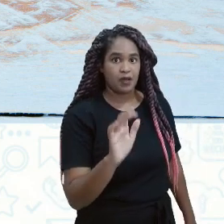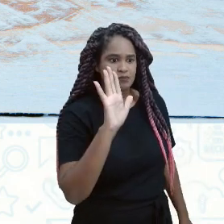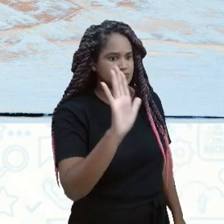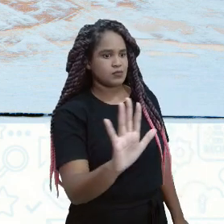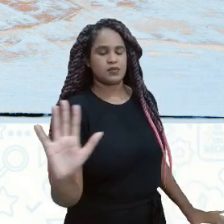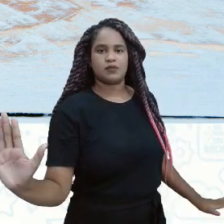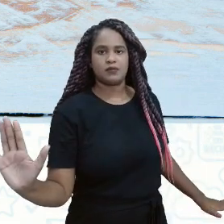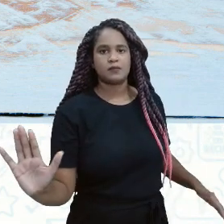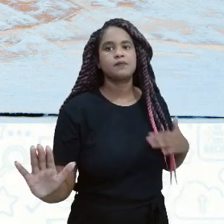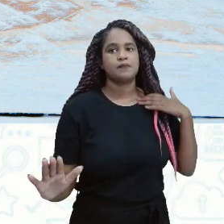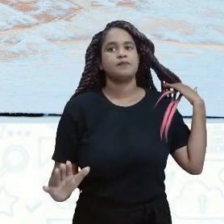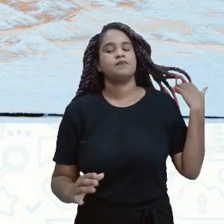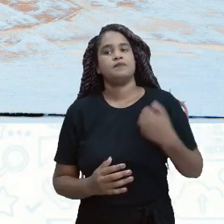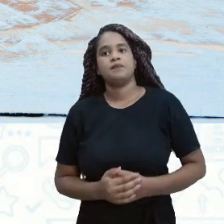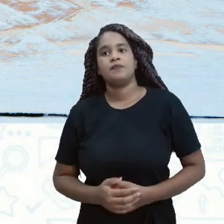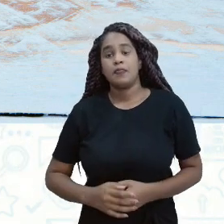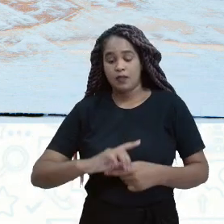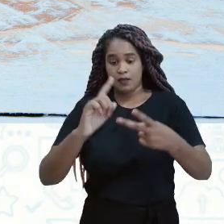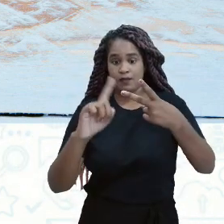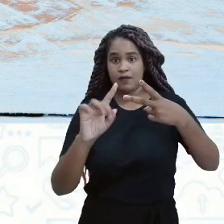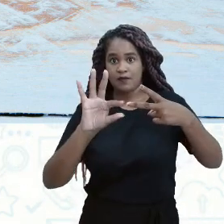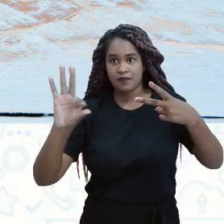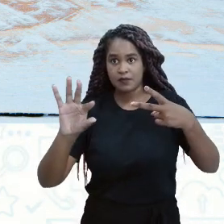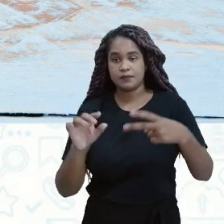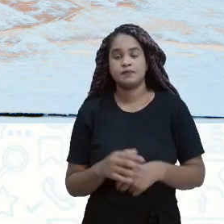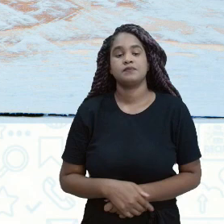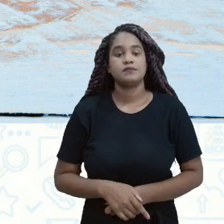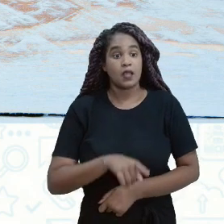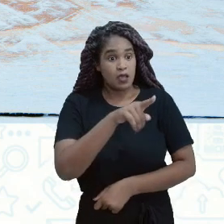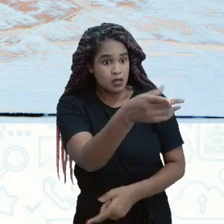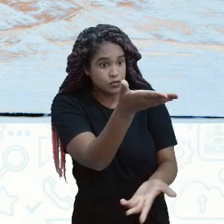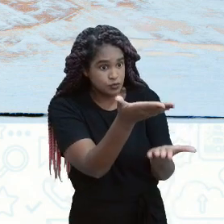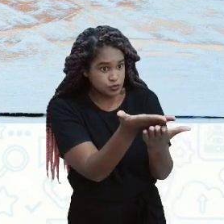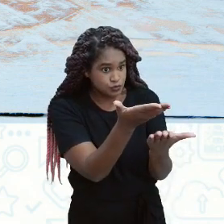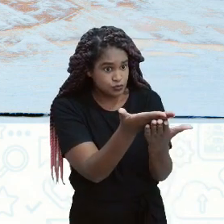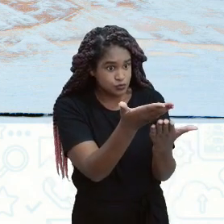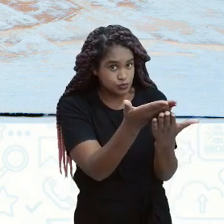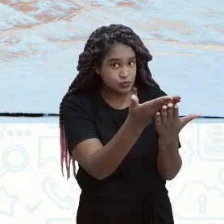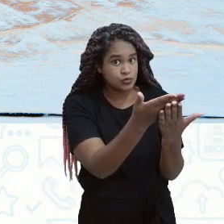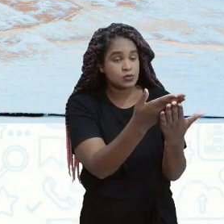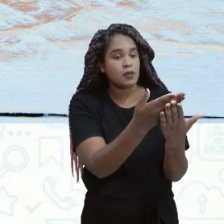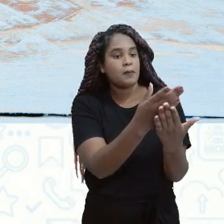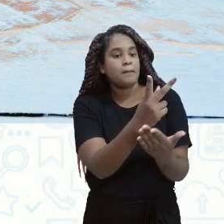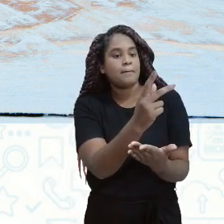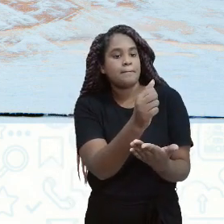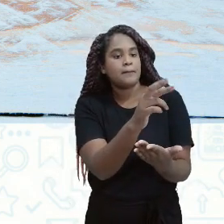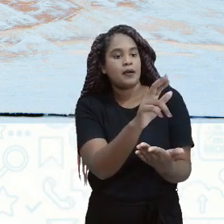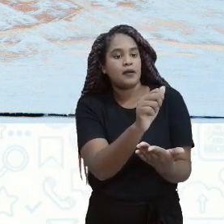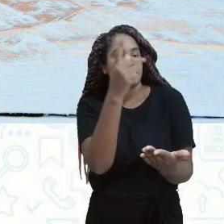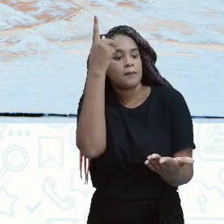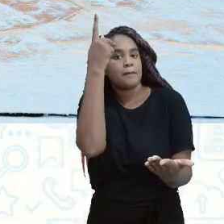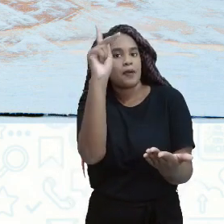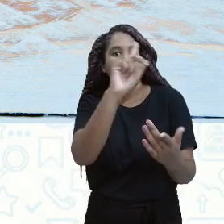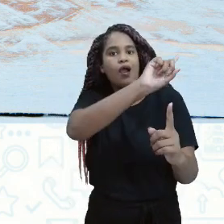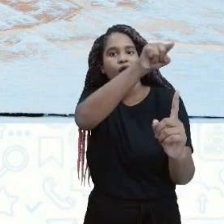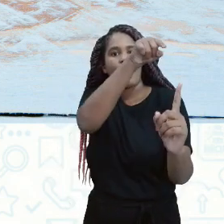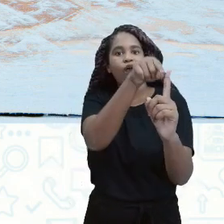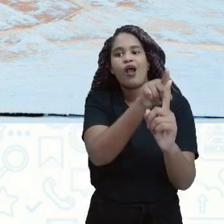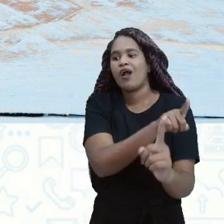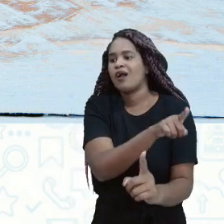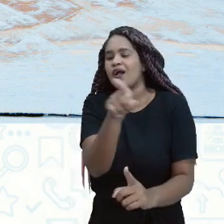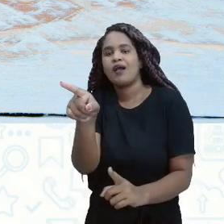segunda frase, a gente tem aqui, ó, ele estuda para ser professor. Aqui eu já tenho uma finalidade, ou